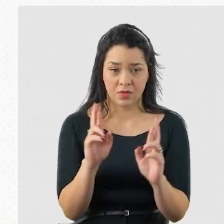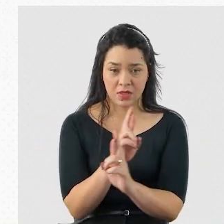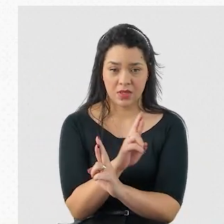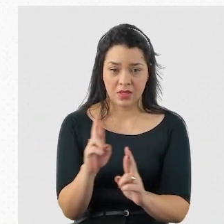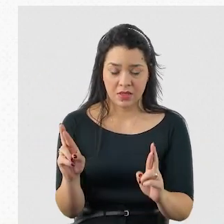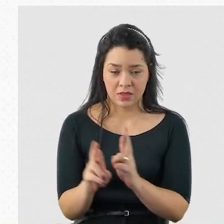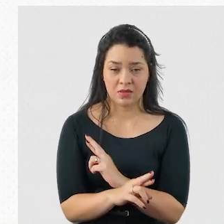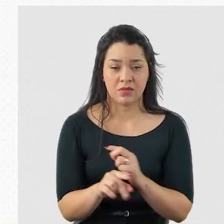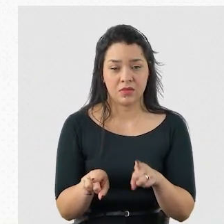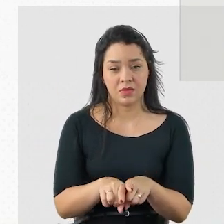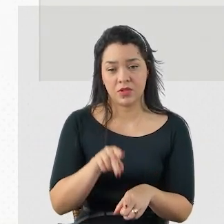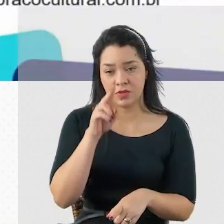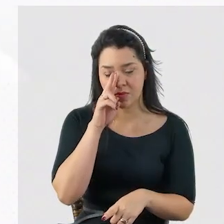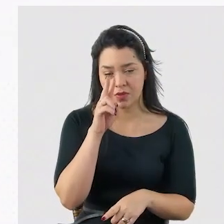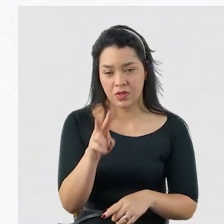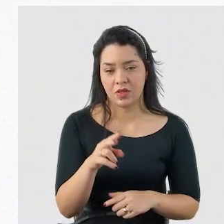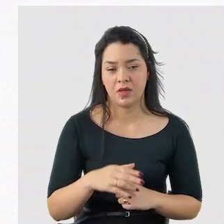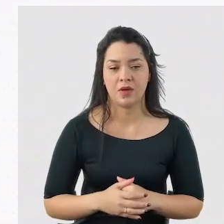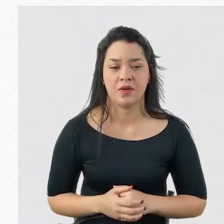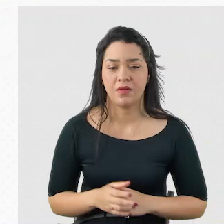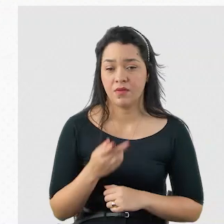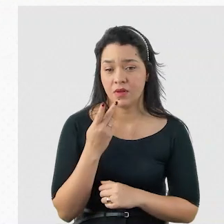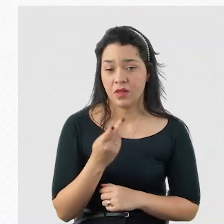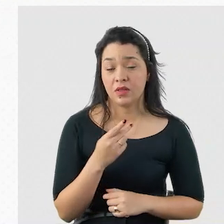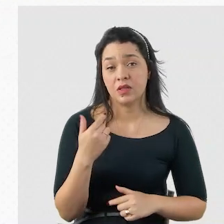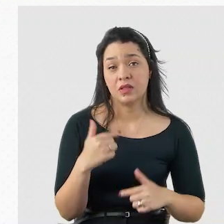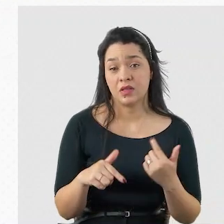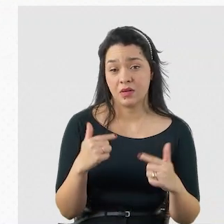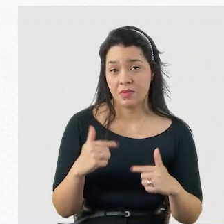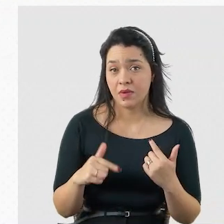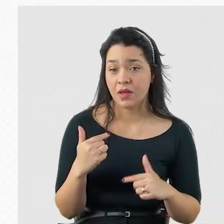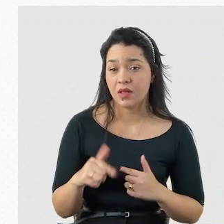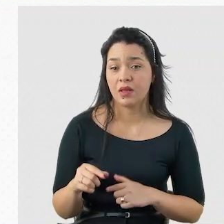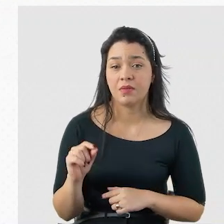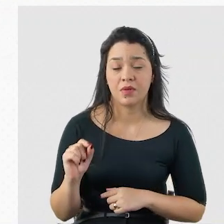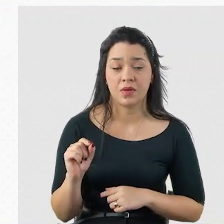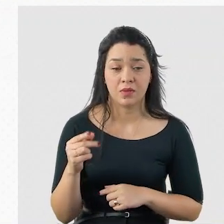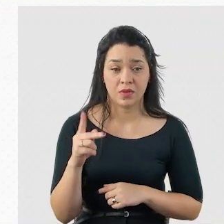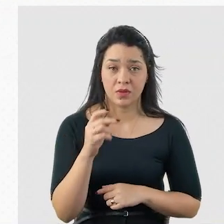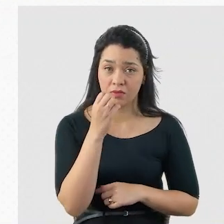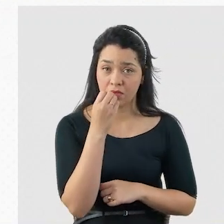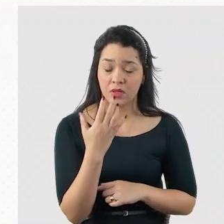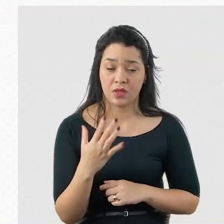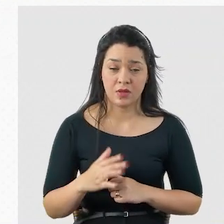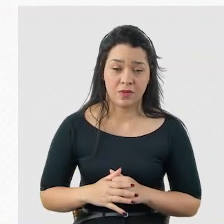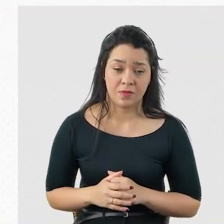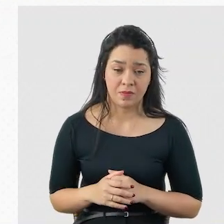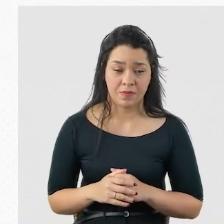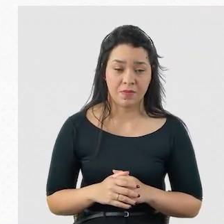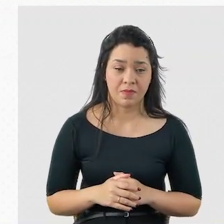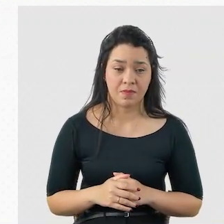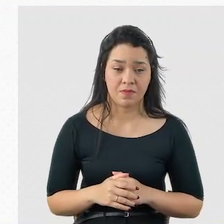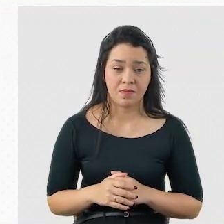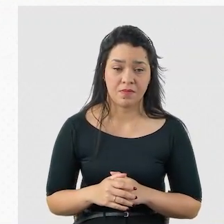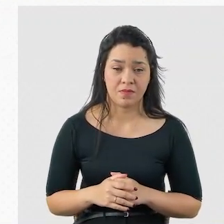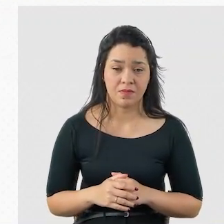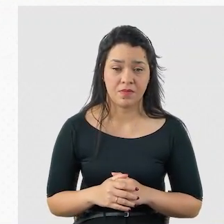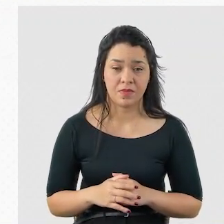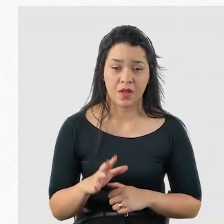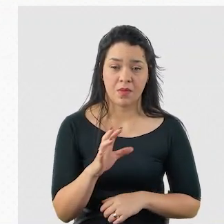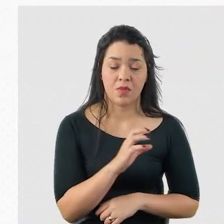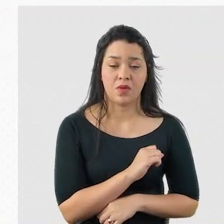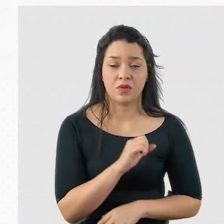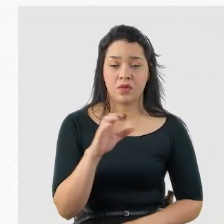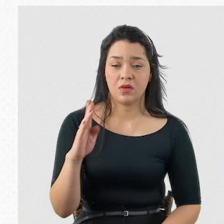hierarquia de poder gigantescamente quando você está falando de alguém que trabalha para o teu bem-estar. É um negócio absurdo. Amores